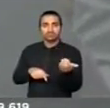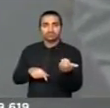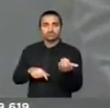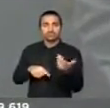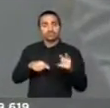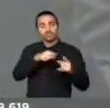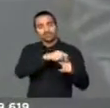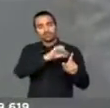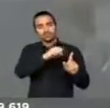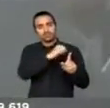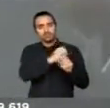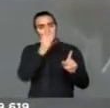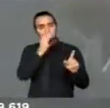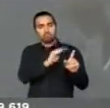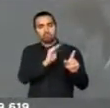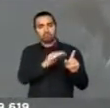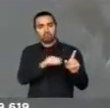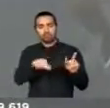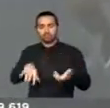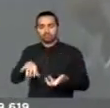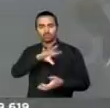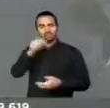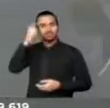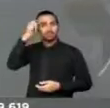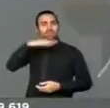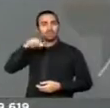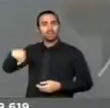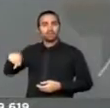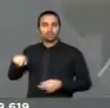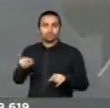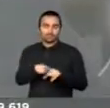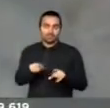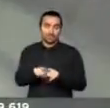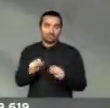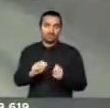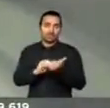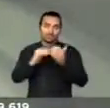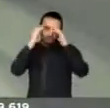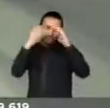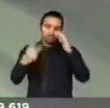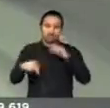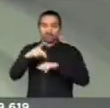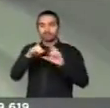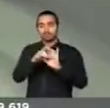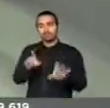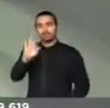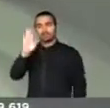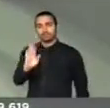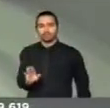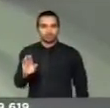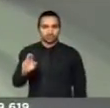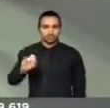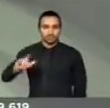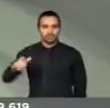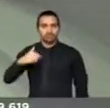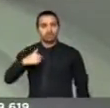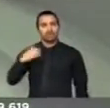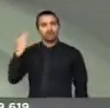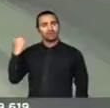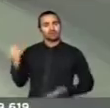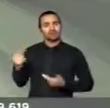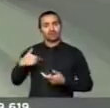sociedade, desmoralizando essa casa e descredibilizando o próprio Estado Democrático de Direito. Eu, como jovem, nasci